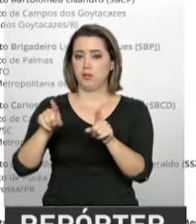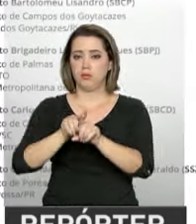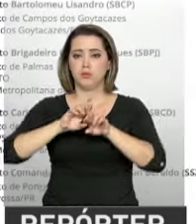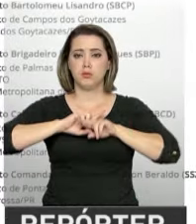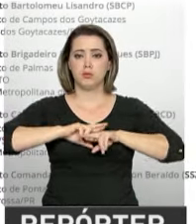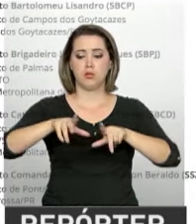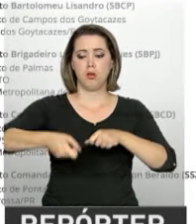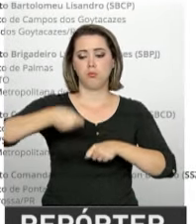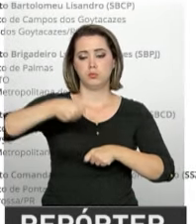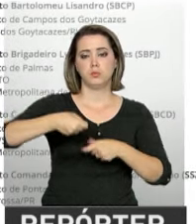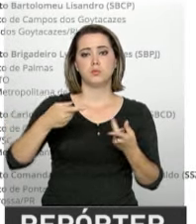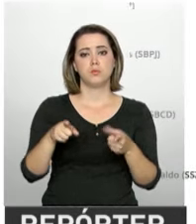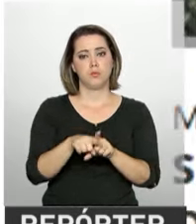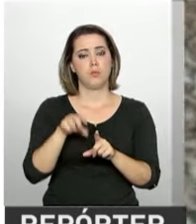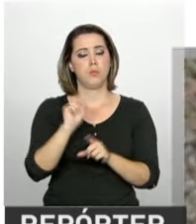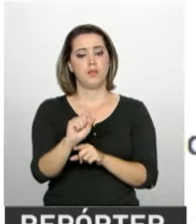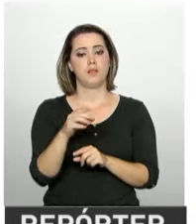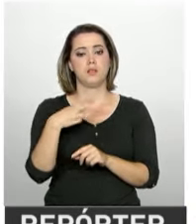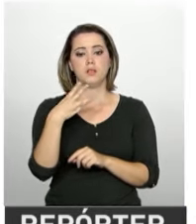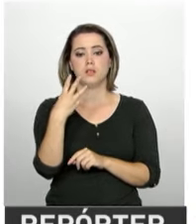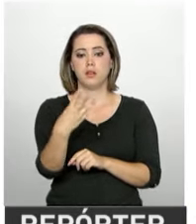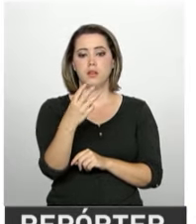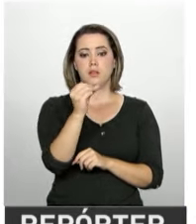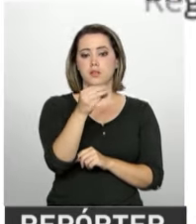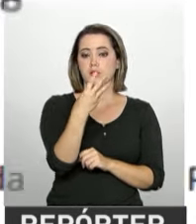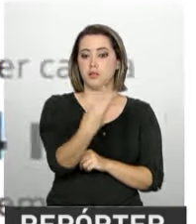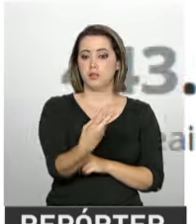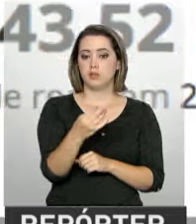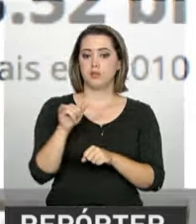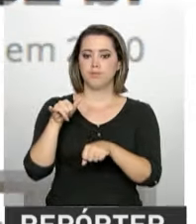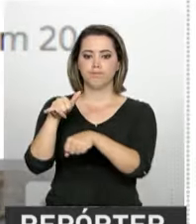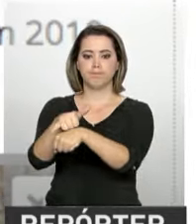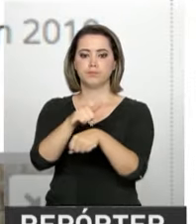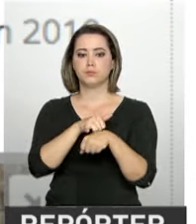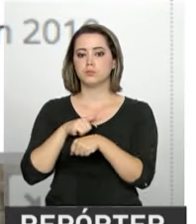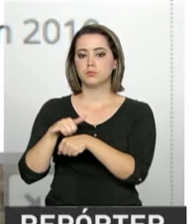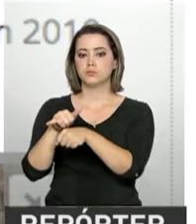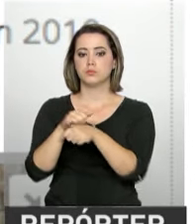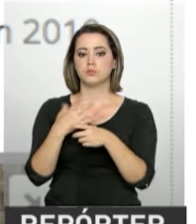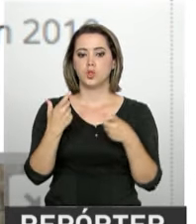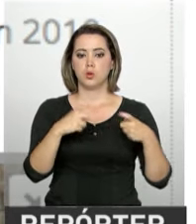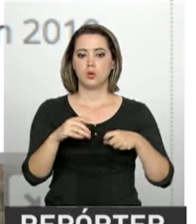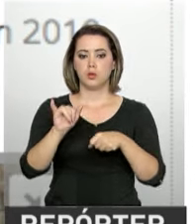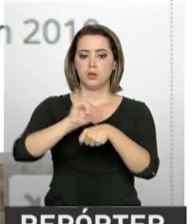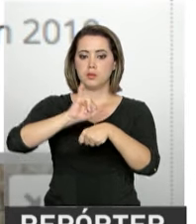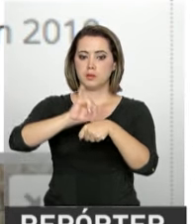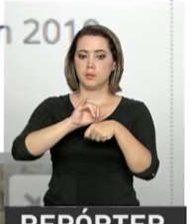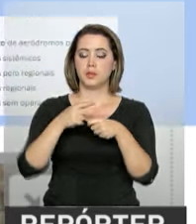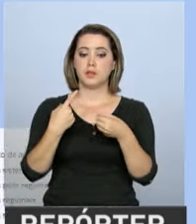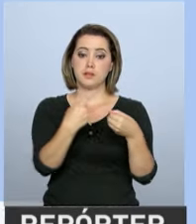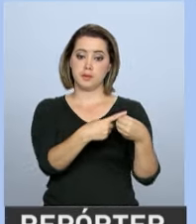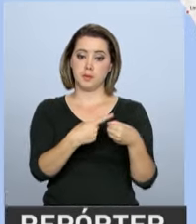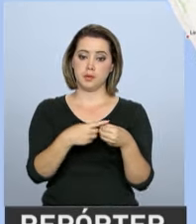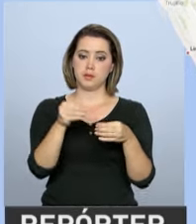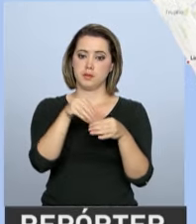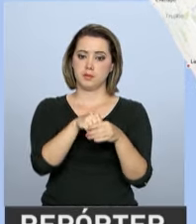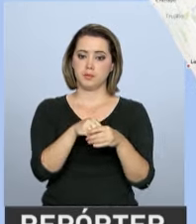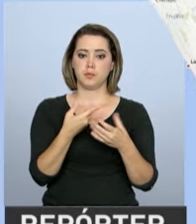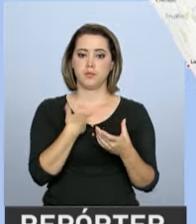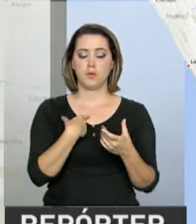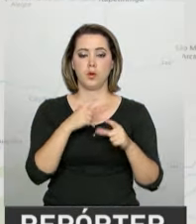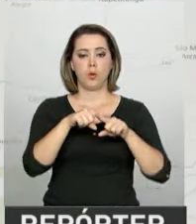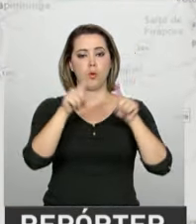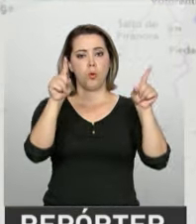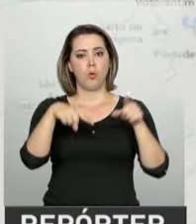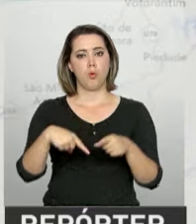Relação e infraestrutura de 303 aeródromos, sendo eles de capital e regionais. Um mapa onde